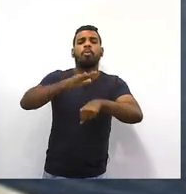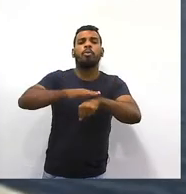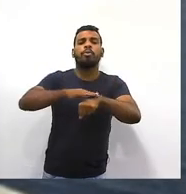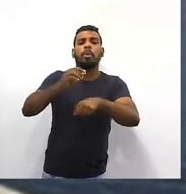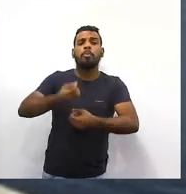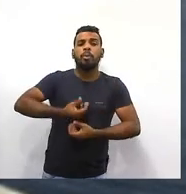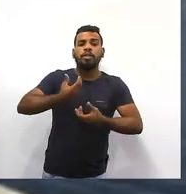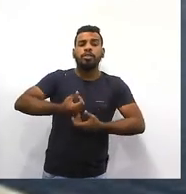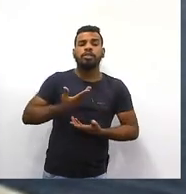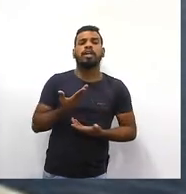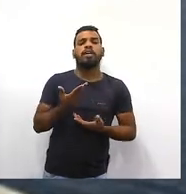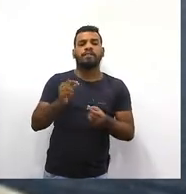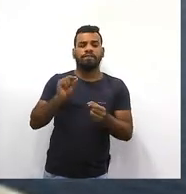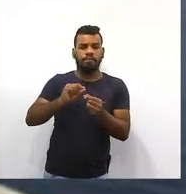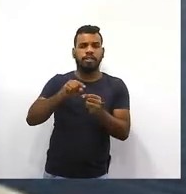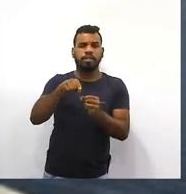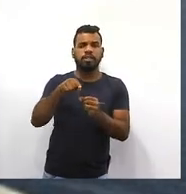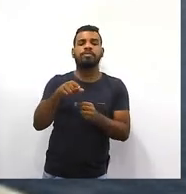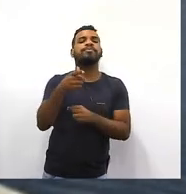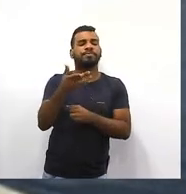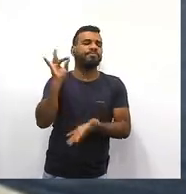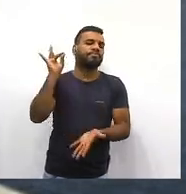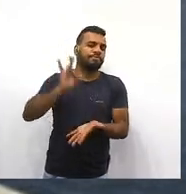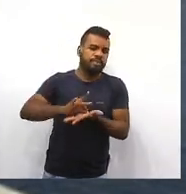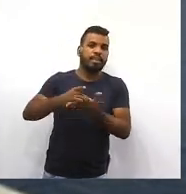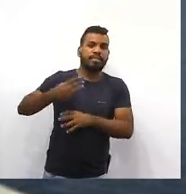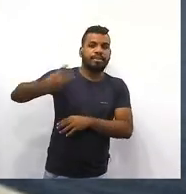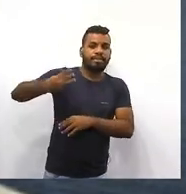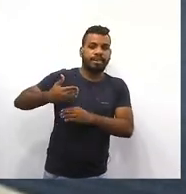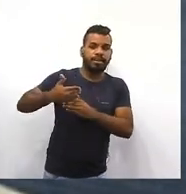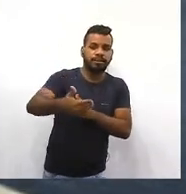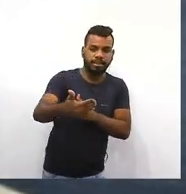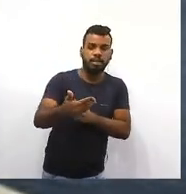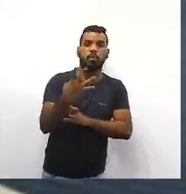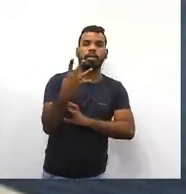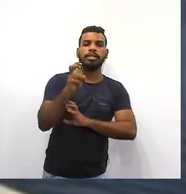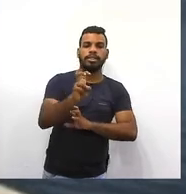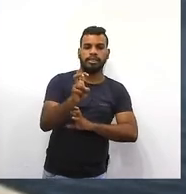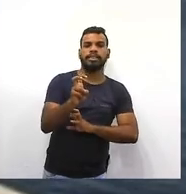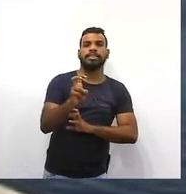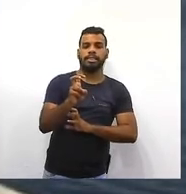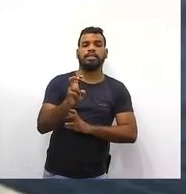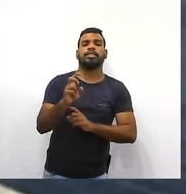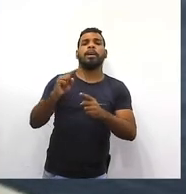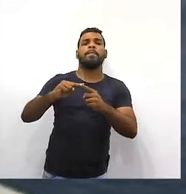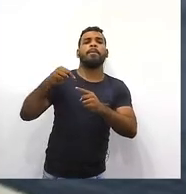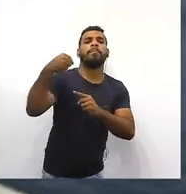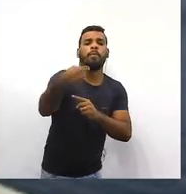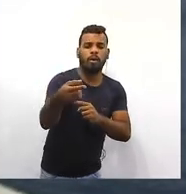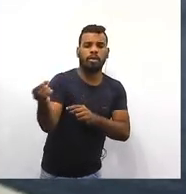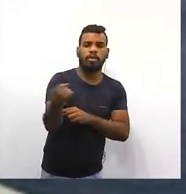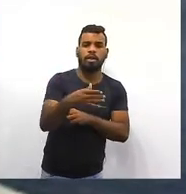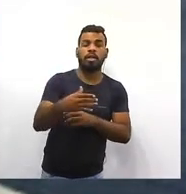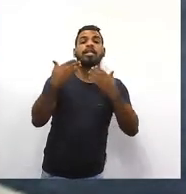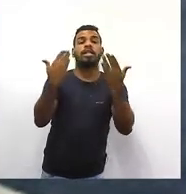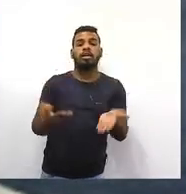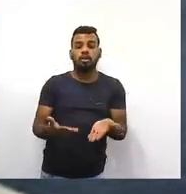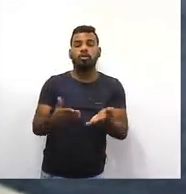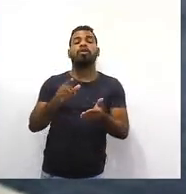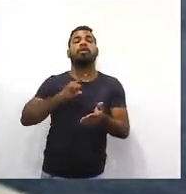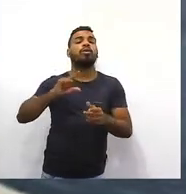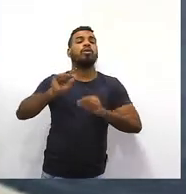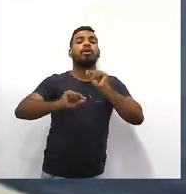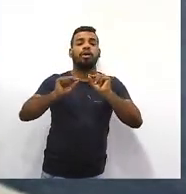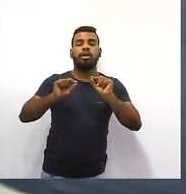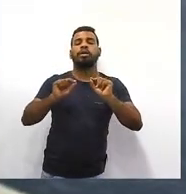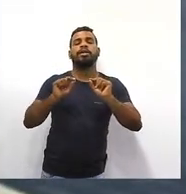poesia de Cabral vai ser produzida. É justamente a terceira geração, a geração de 45, a geração pós-modernista. Tá? Então, o que é que a gente vai ter? A